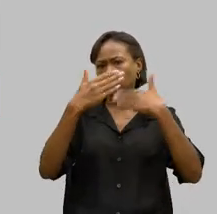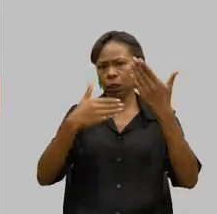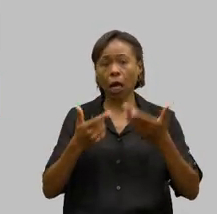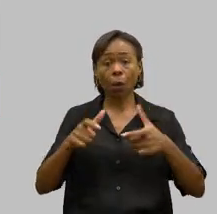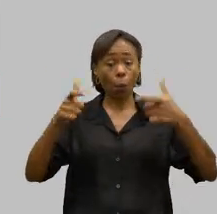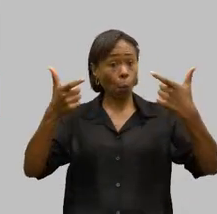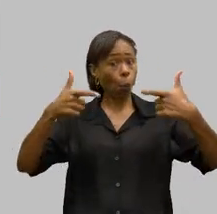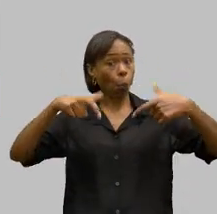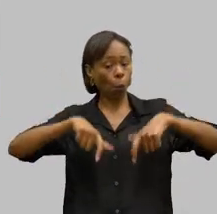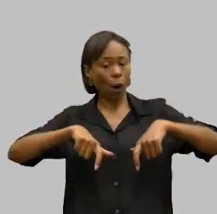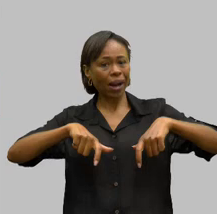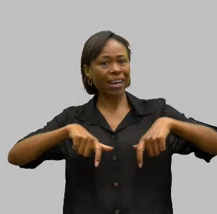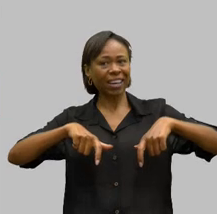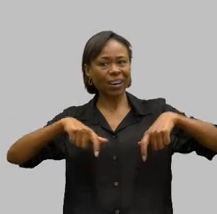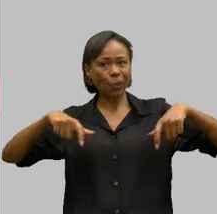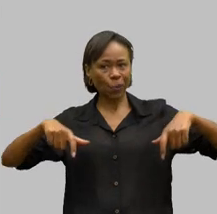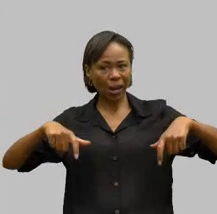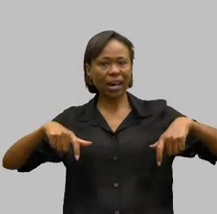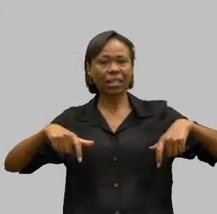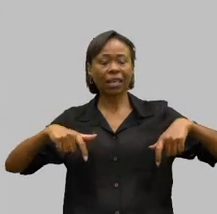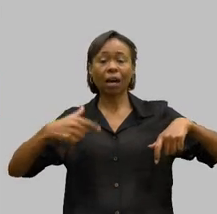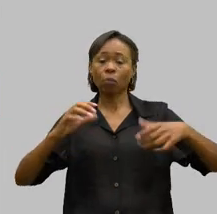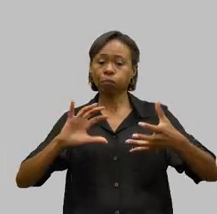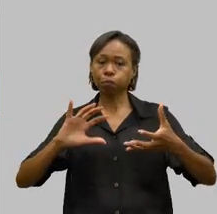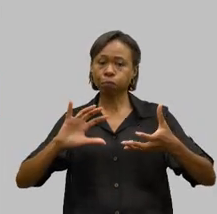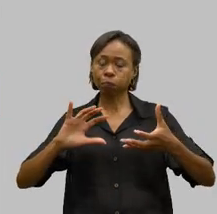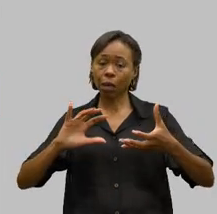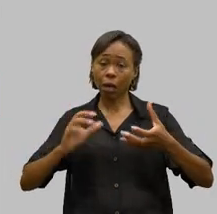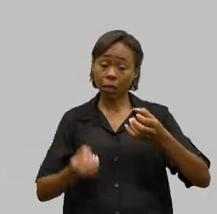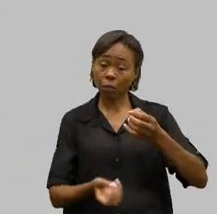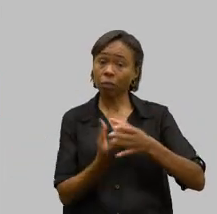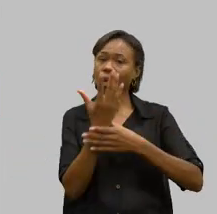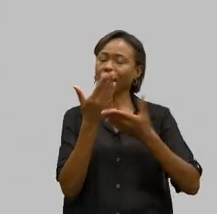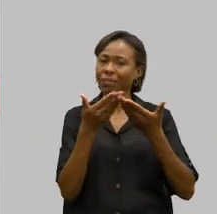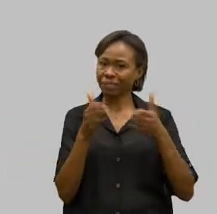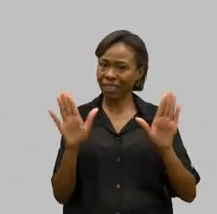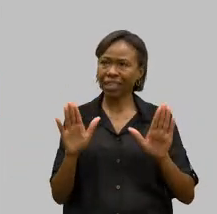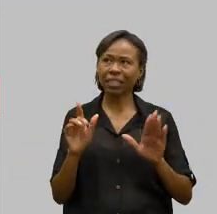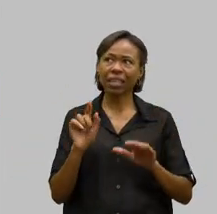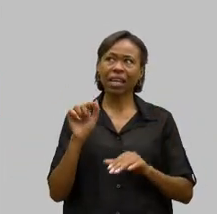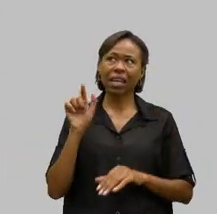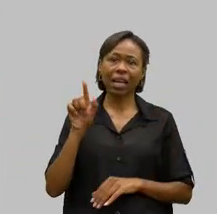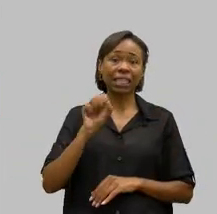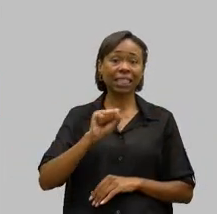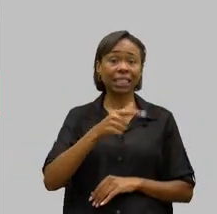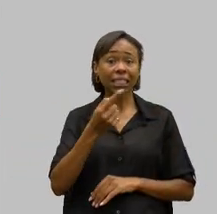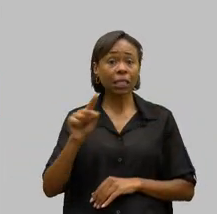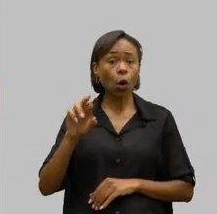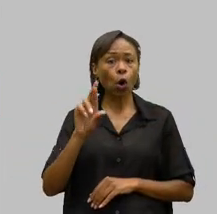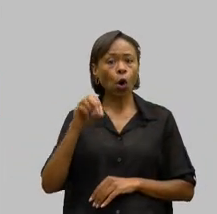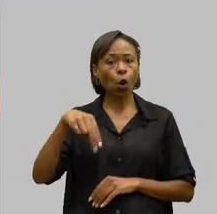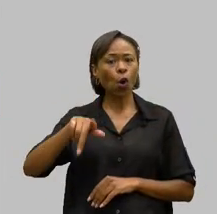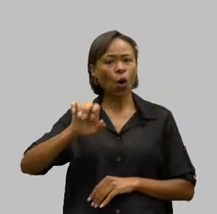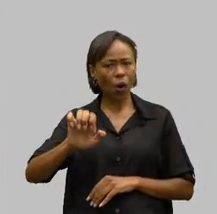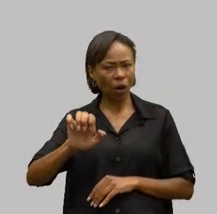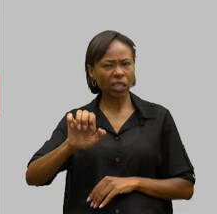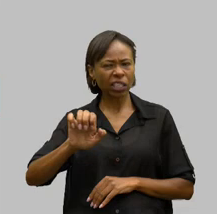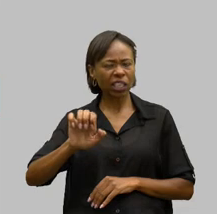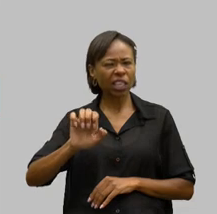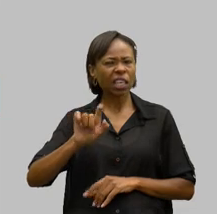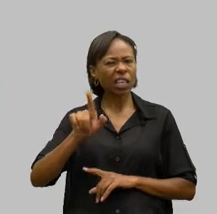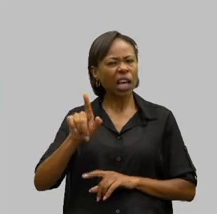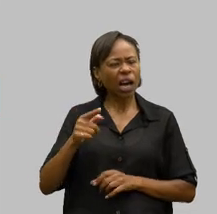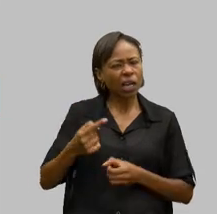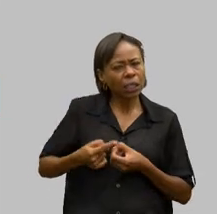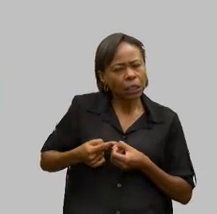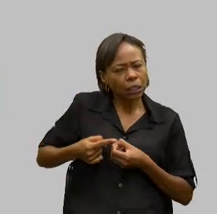direto. Semana mesmo vamos inaugurar em São Roque de Minas, num distrito, chama São José do Barreiro, lá no